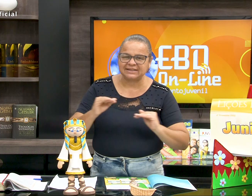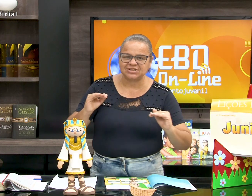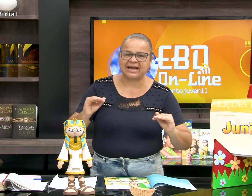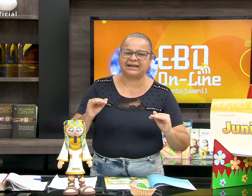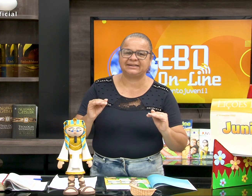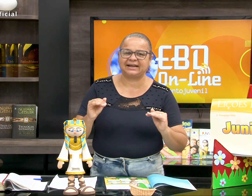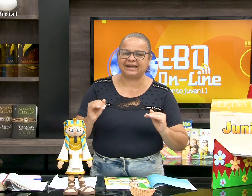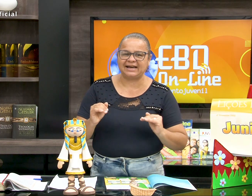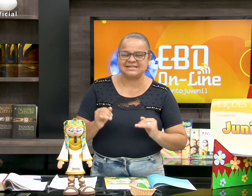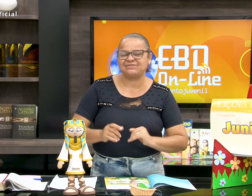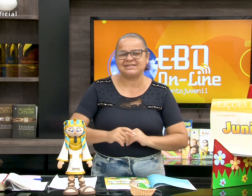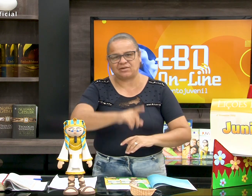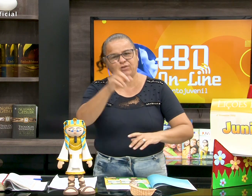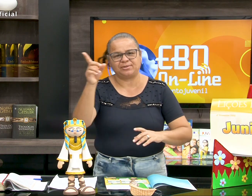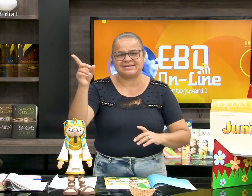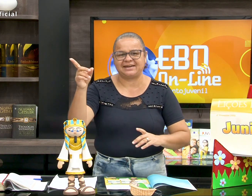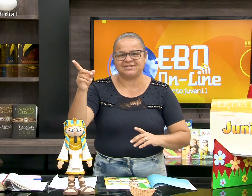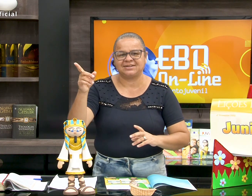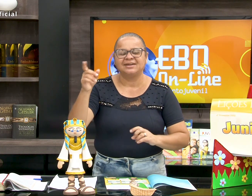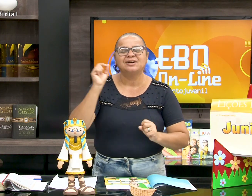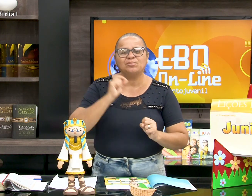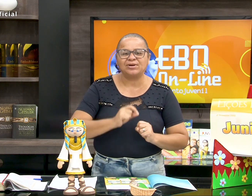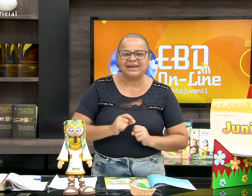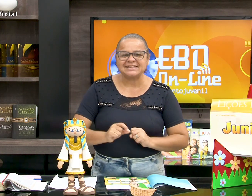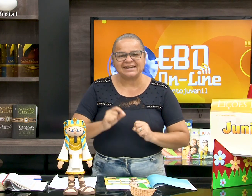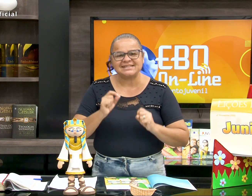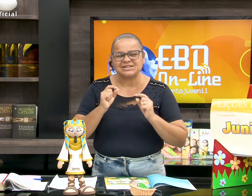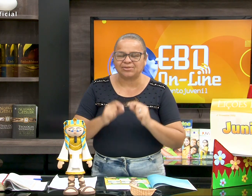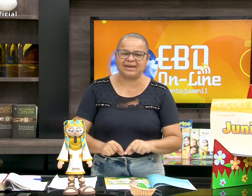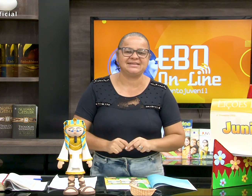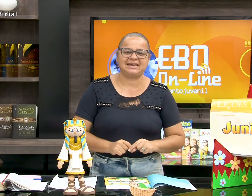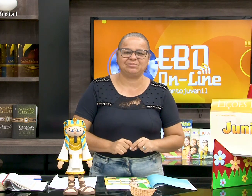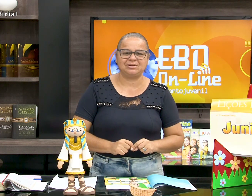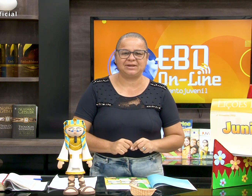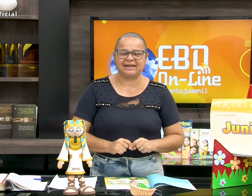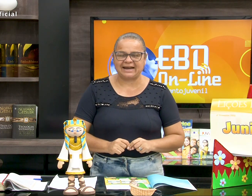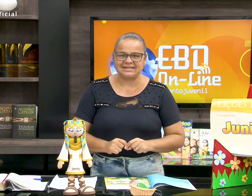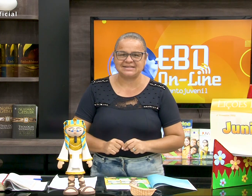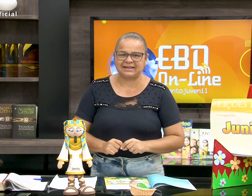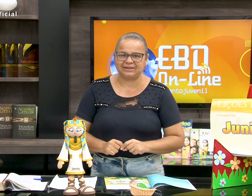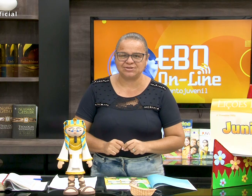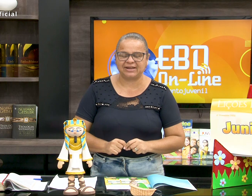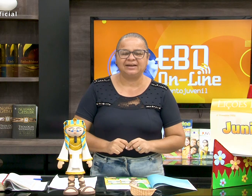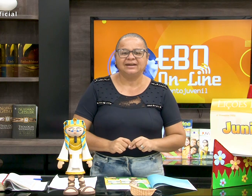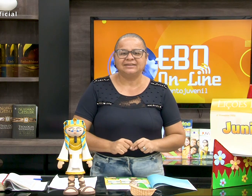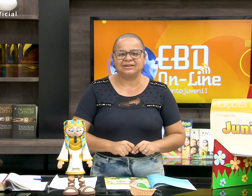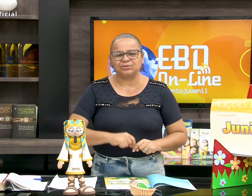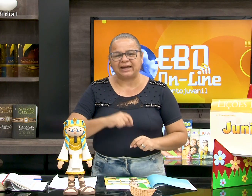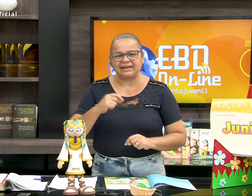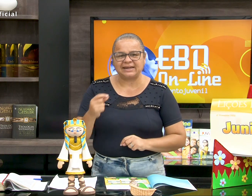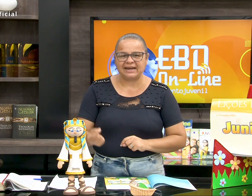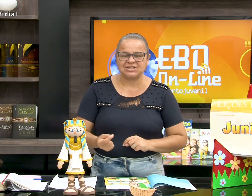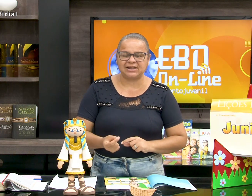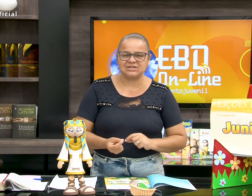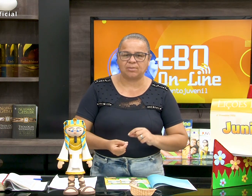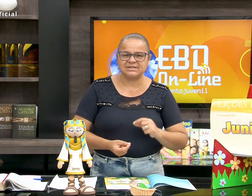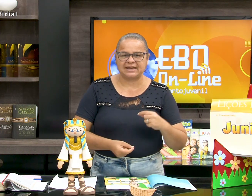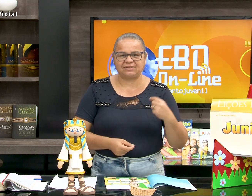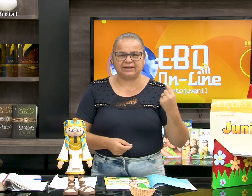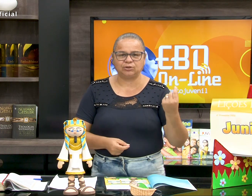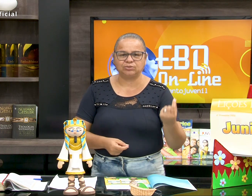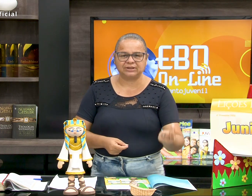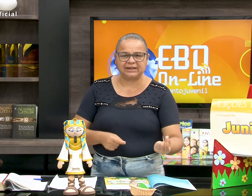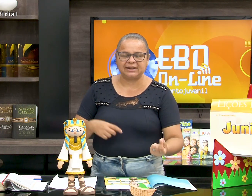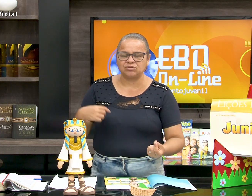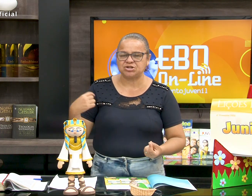que se destaca dentro da classe e vai dizer: foi Moisés. Porque as crianças conhecem a Bíblia, graças a Deus, né? Tanto na igreja eles